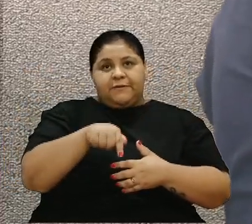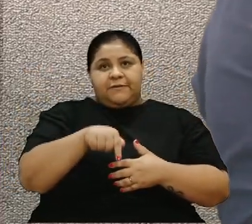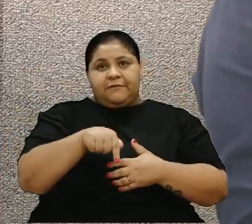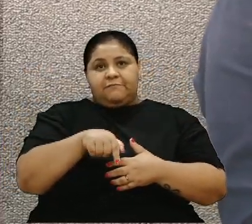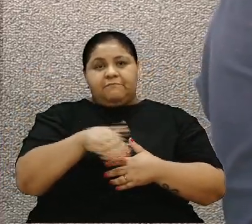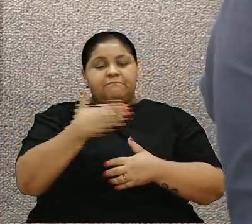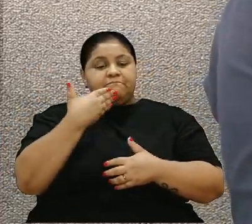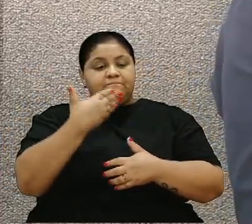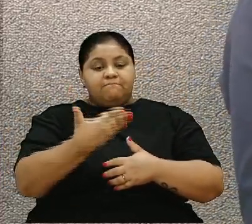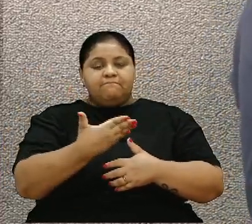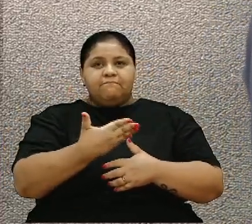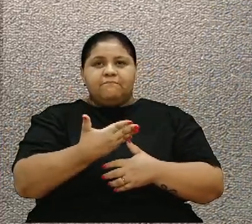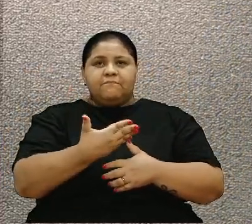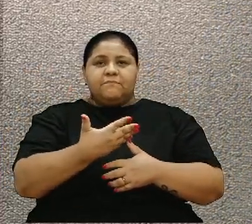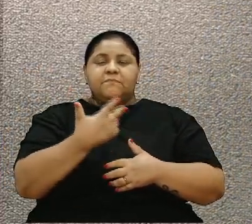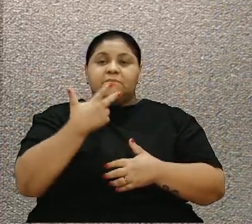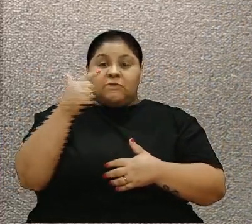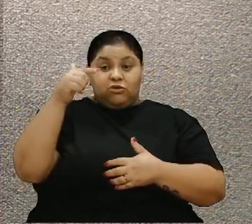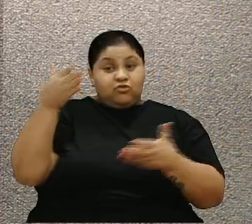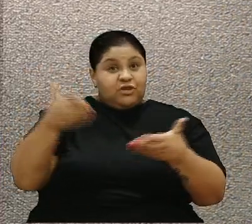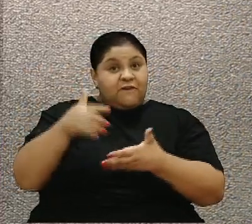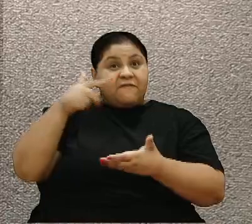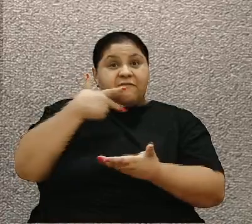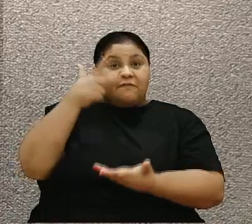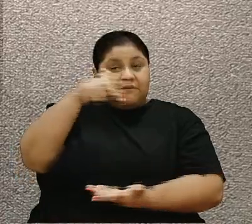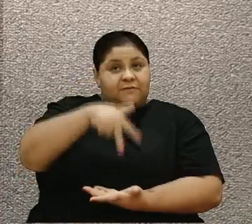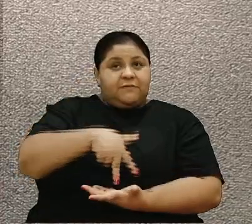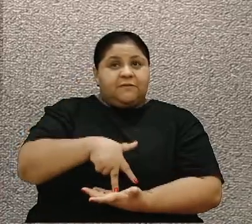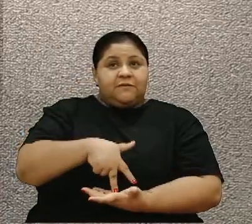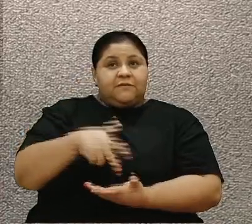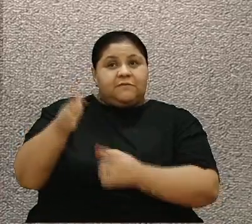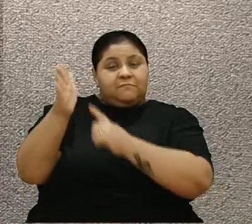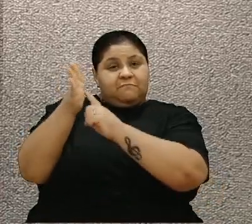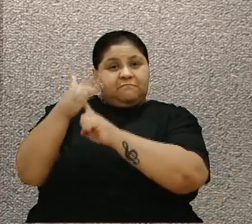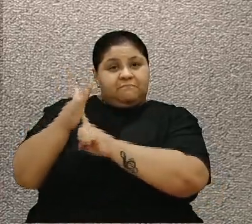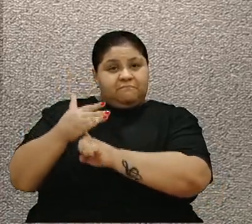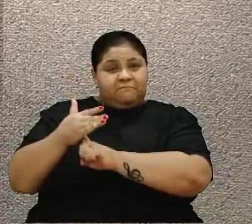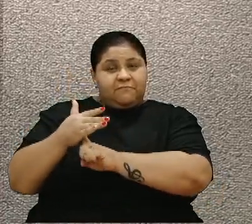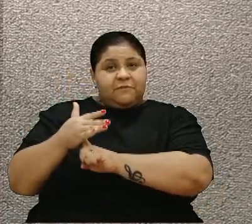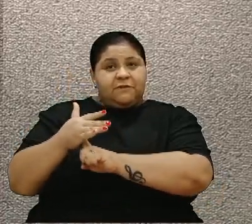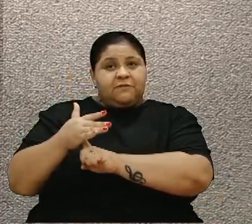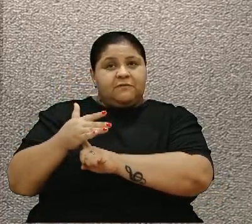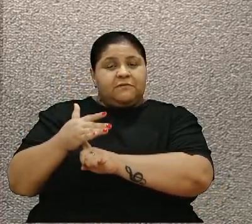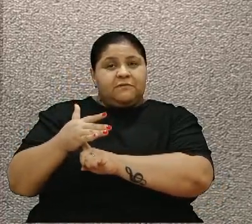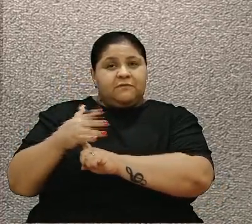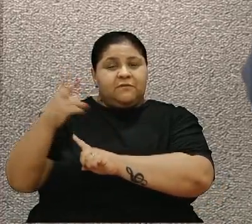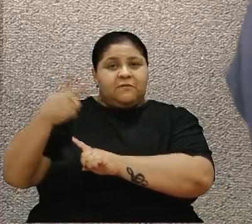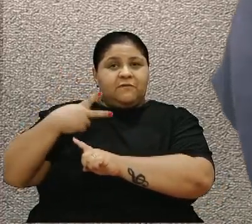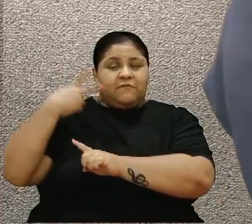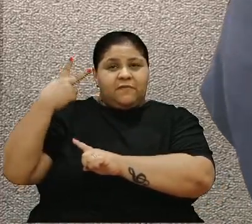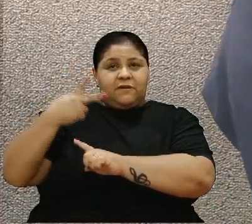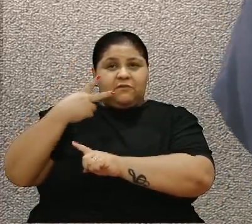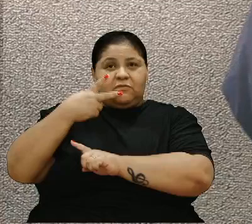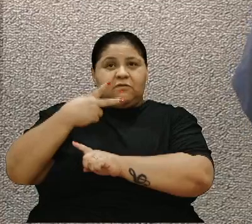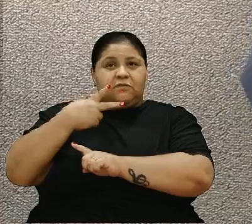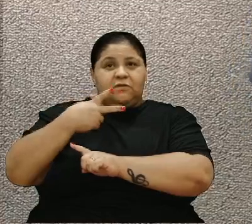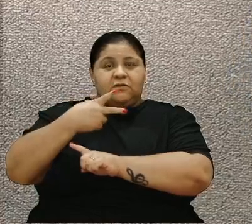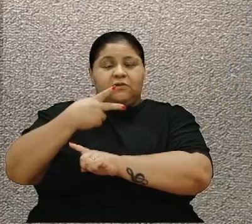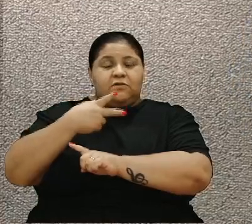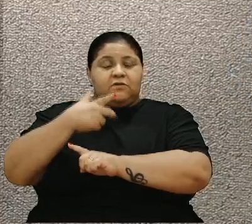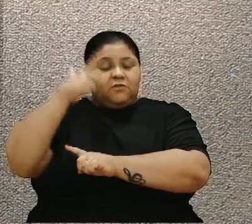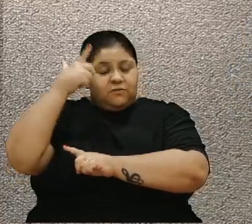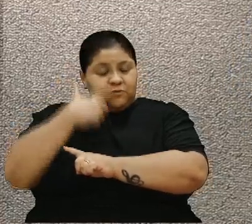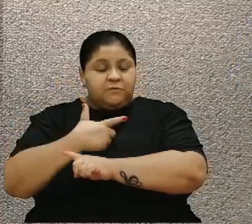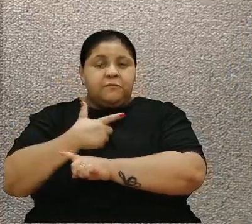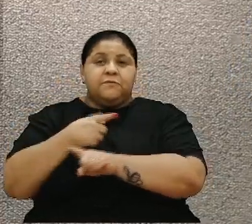uma das situações, inclusive, que eu falei dessa tribuna, que é uma das minhas bandeiras, que, vereador Lucas, também foi a sua, quando eu estava na Diretoria de Segurança Alimentar,